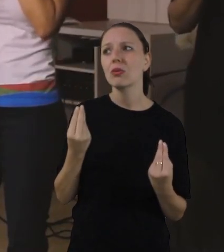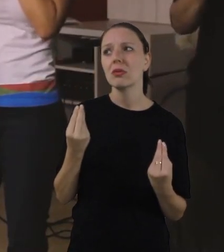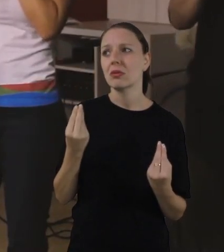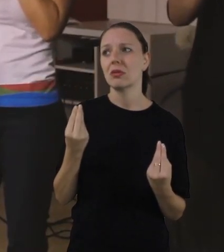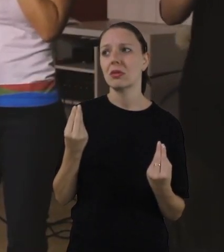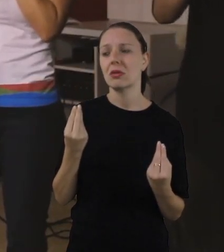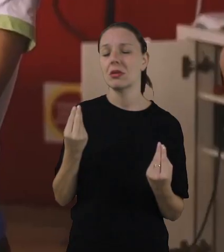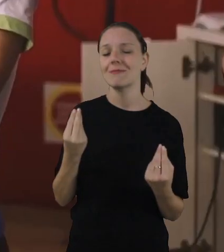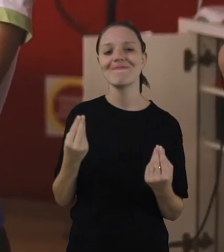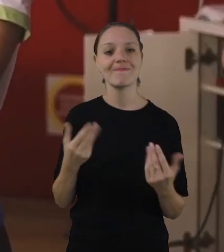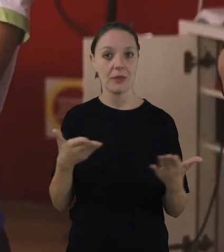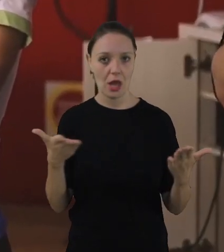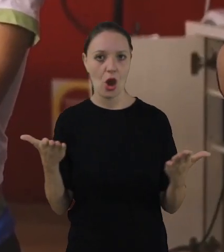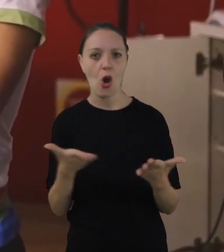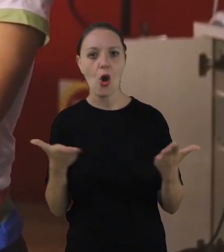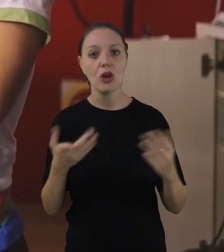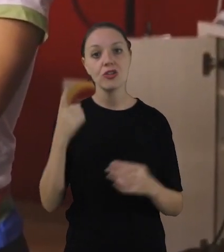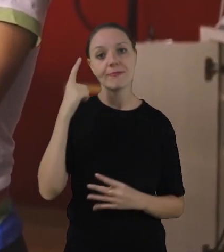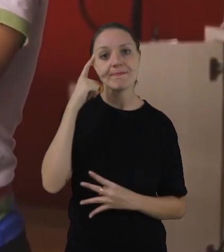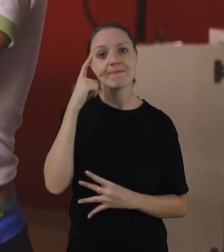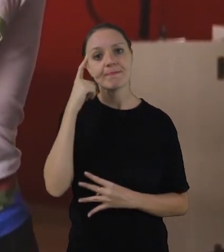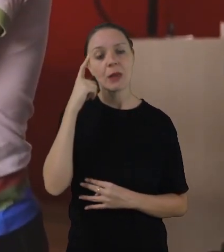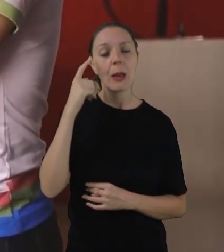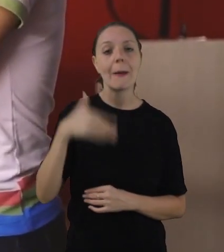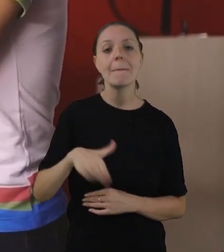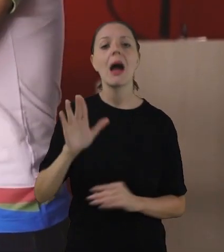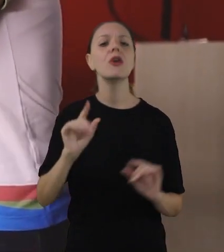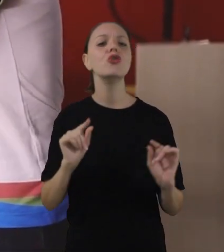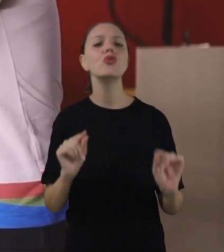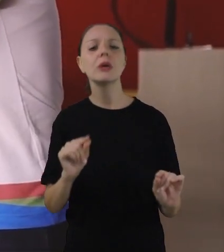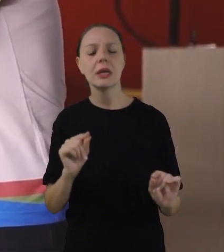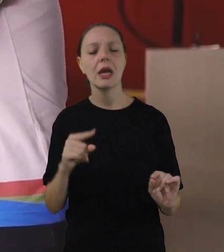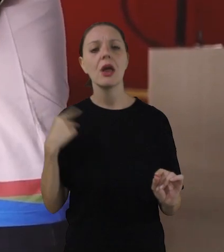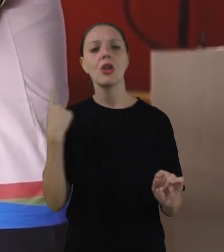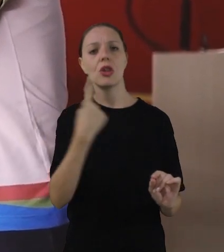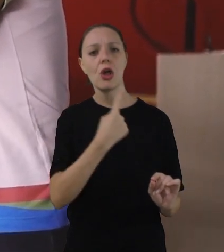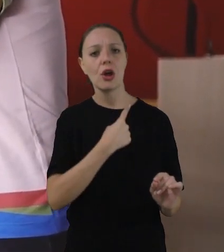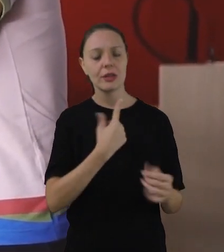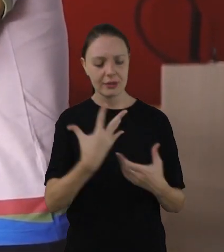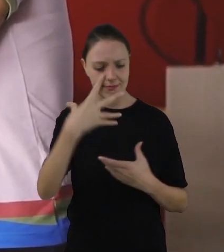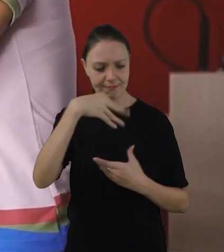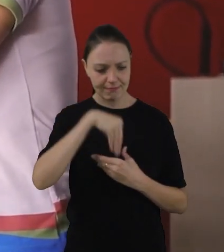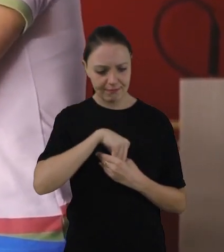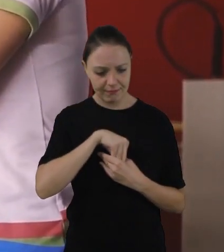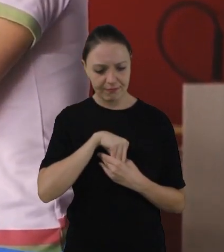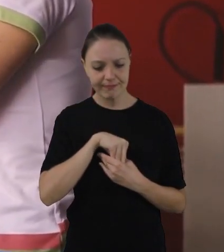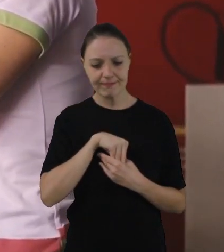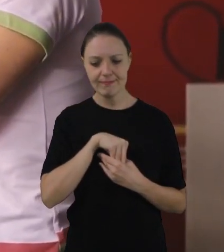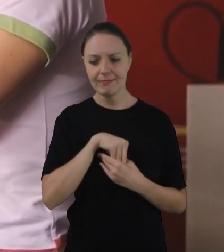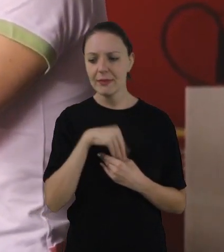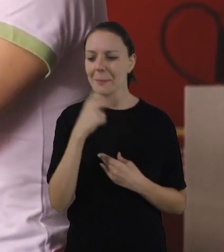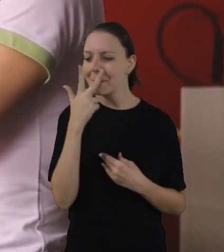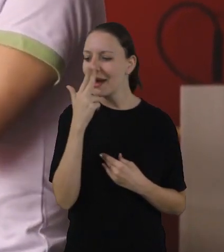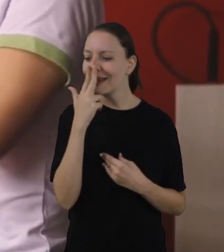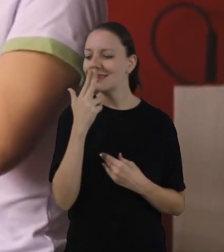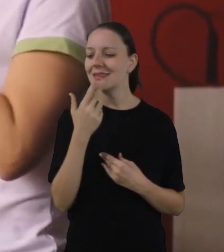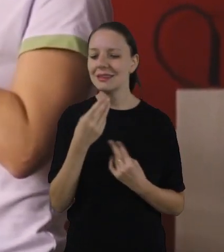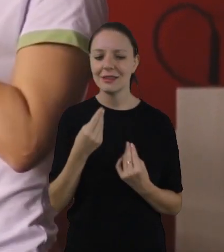numa faculdade, né? E assim, hoje em dia, cada vez mais a gente está